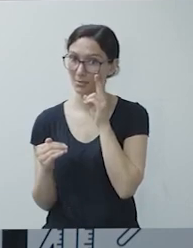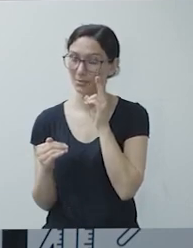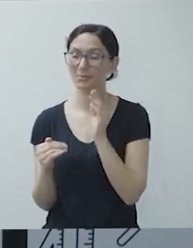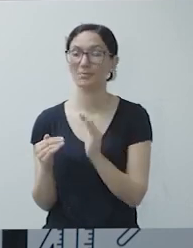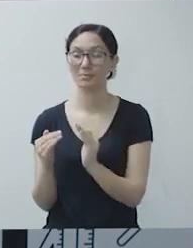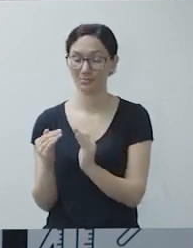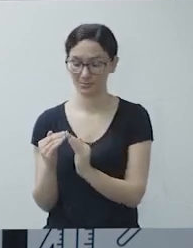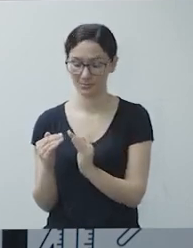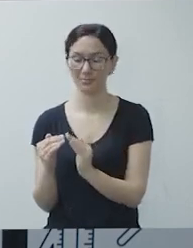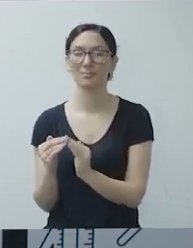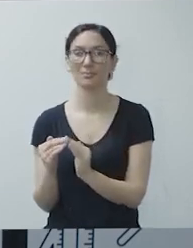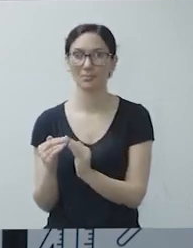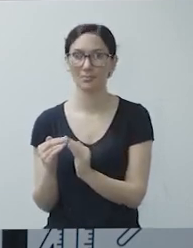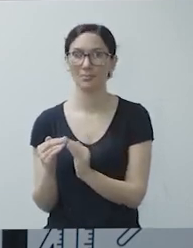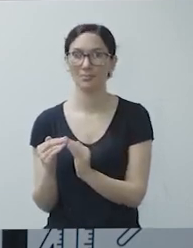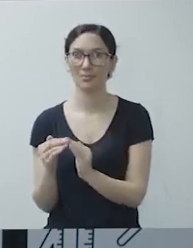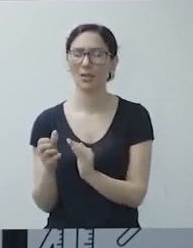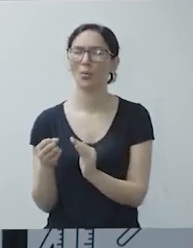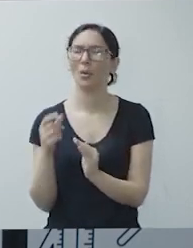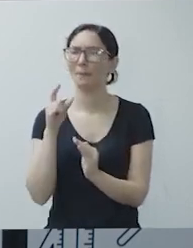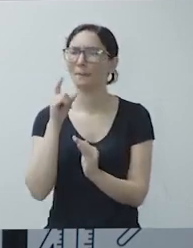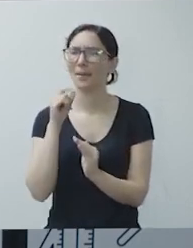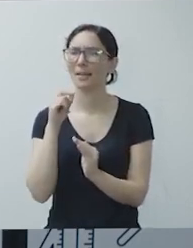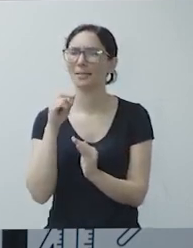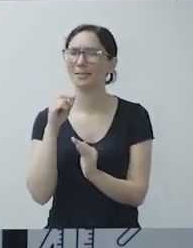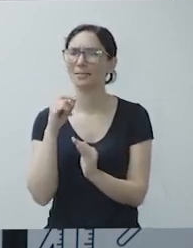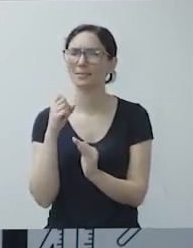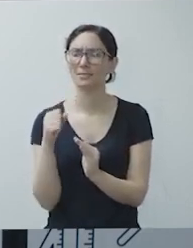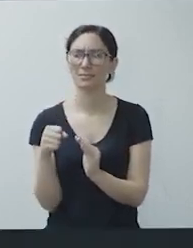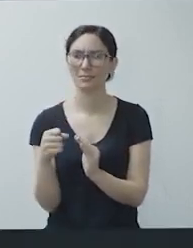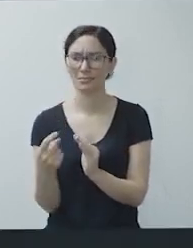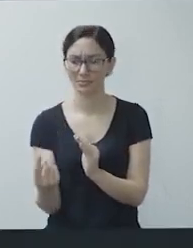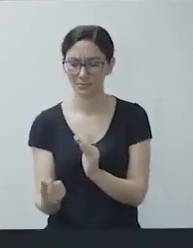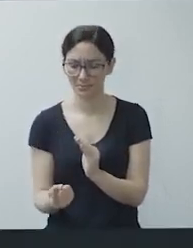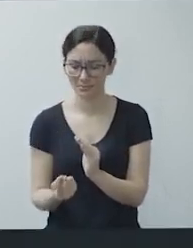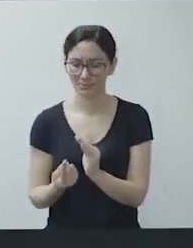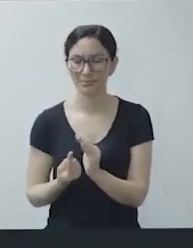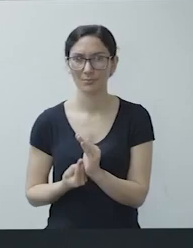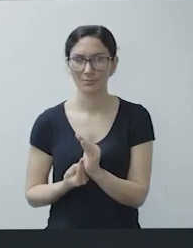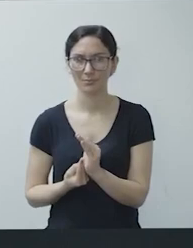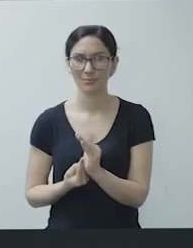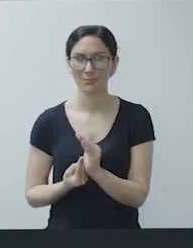quantos passarinhos eu tenho nessa casinha? Muito bem.